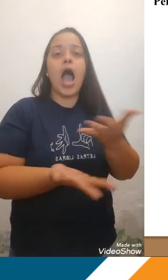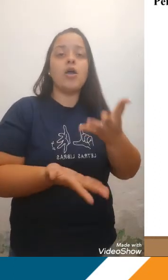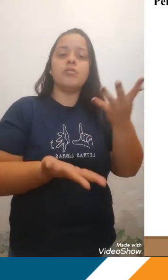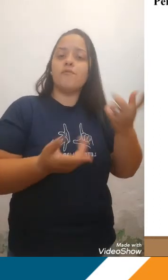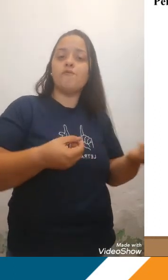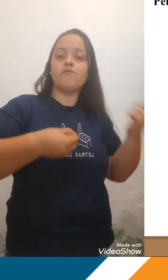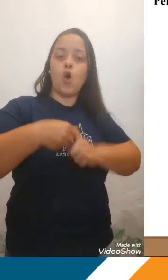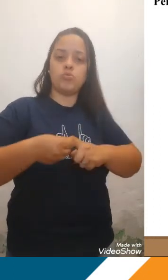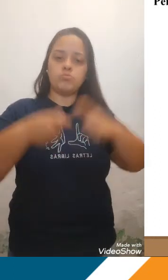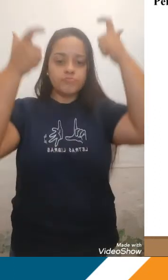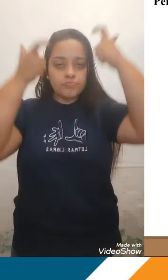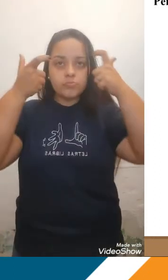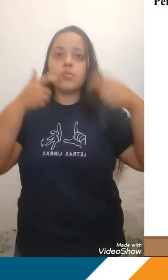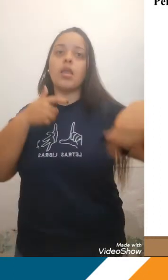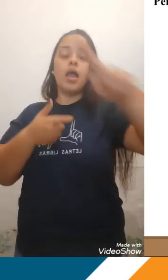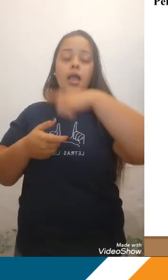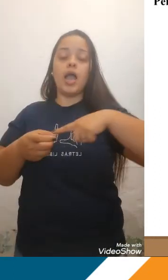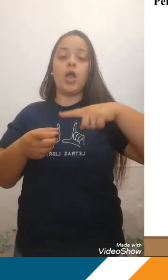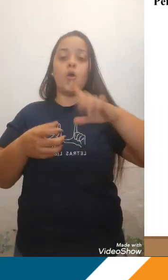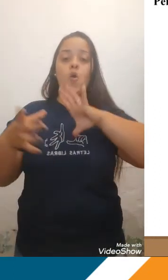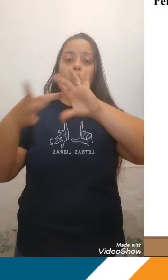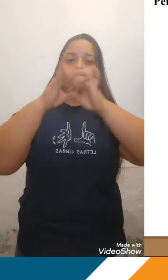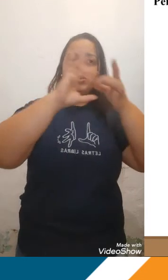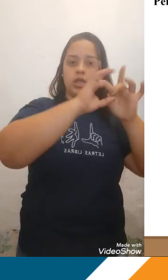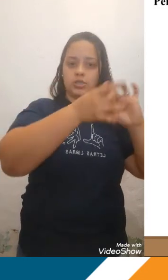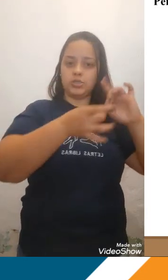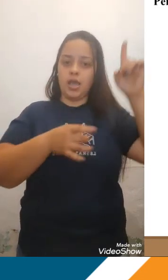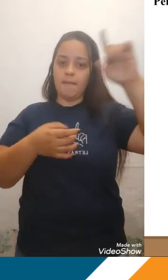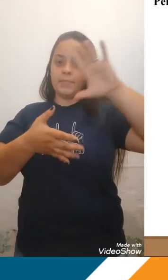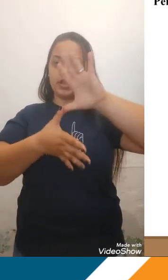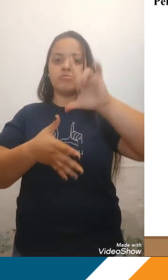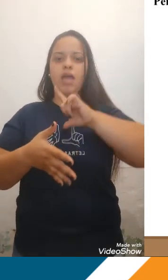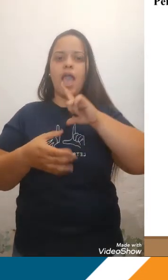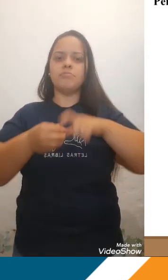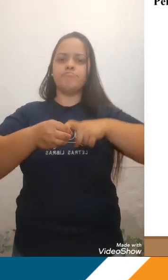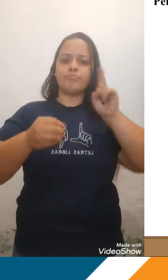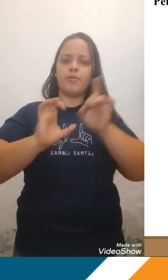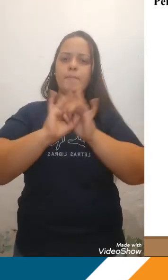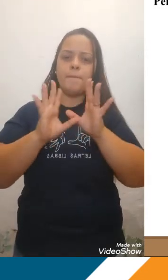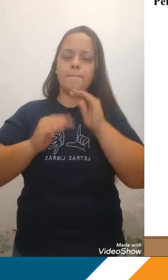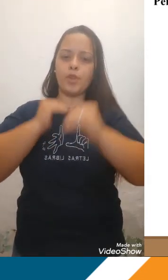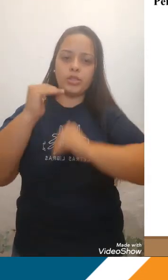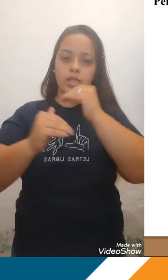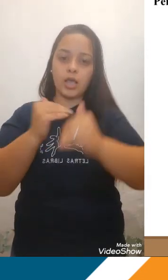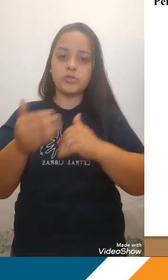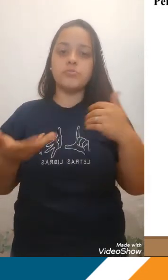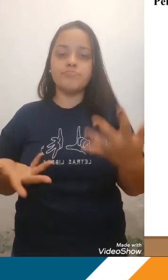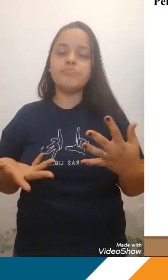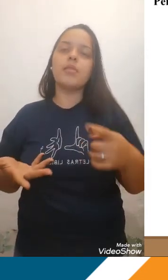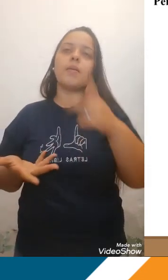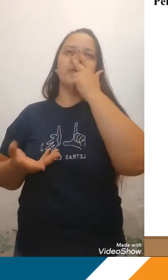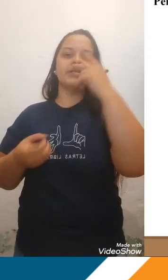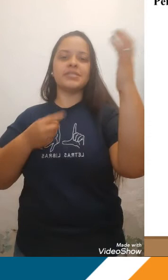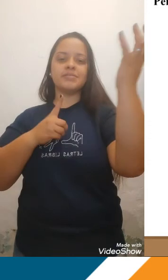que no continente americano aconteciam processos de independência, e isso era compreendido como uma ameaça para que o